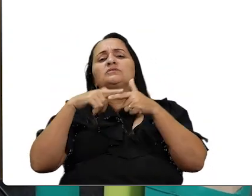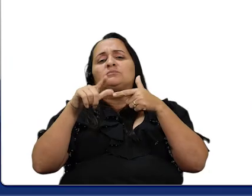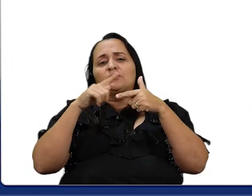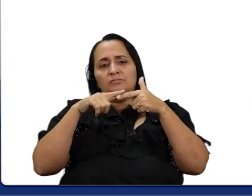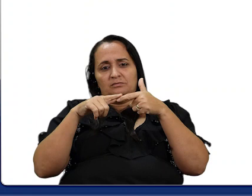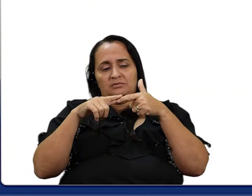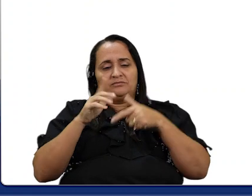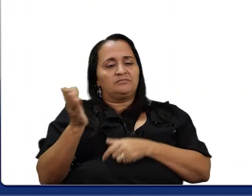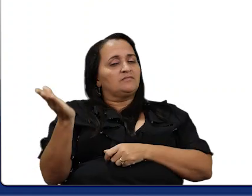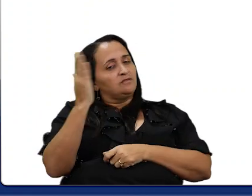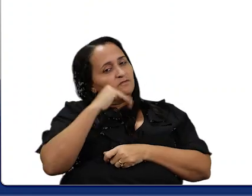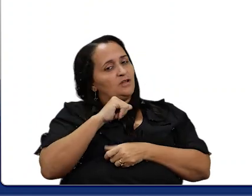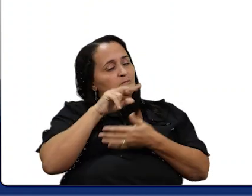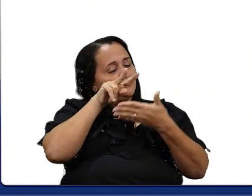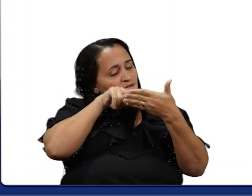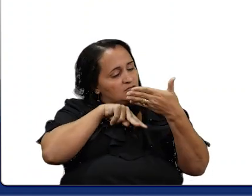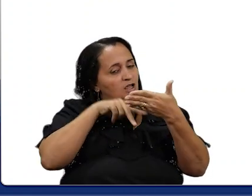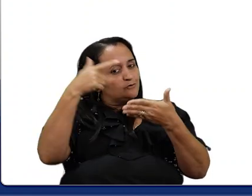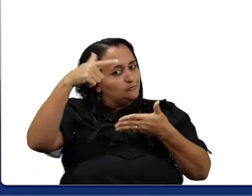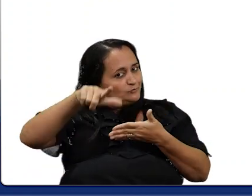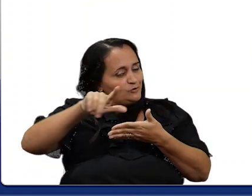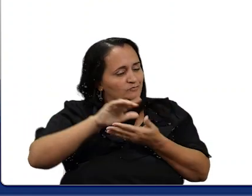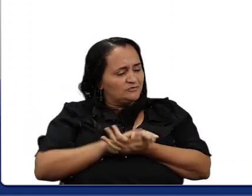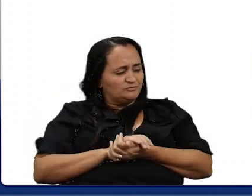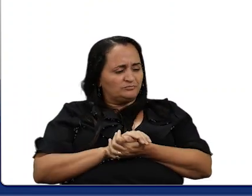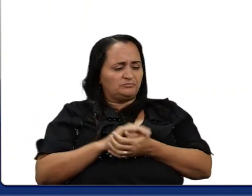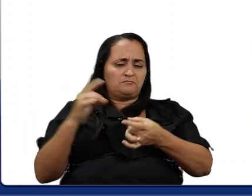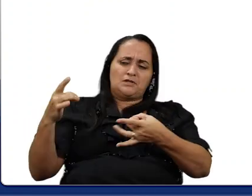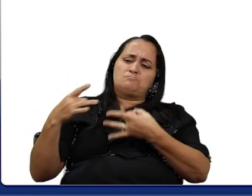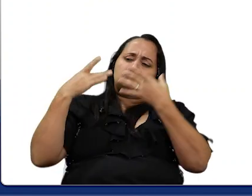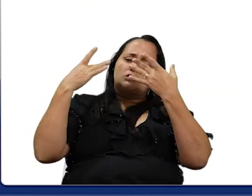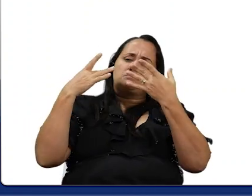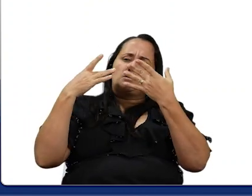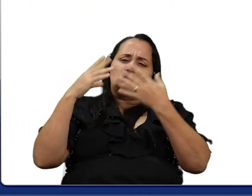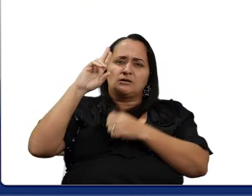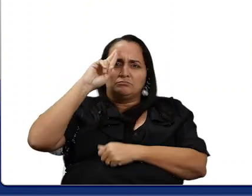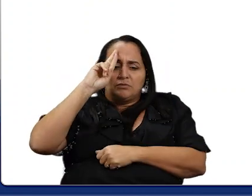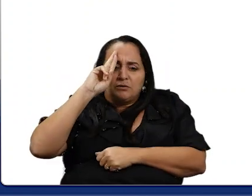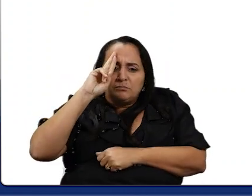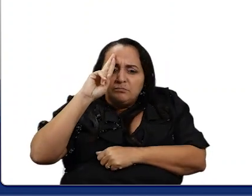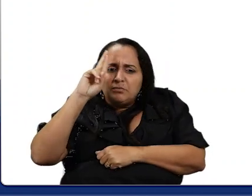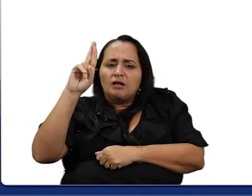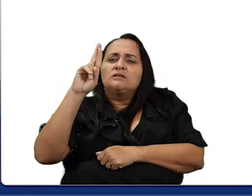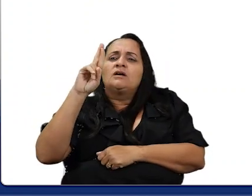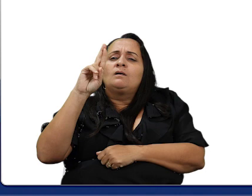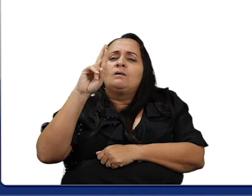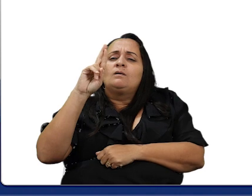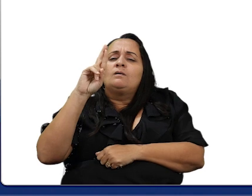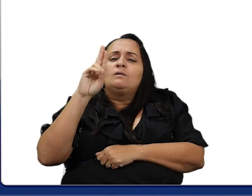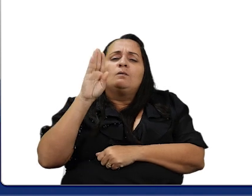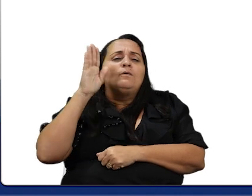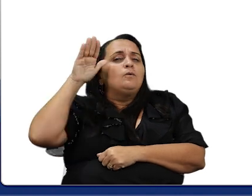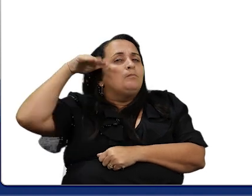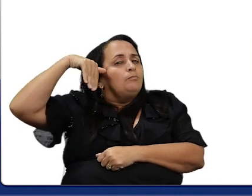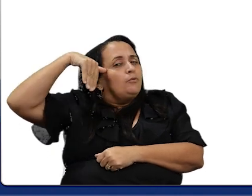lá para o texto? Dispensado pelo patrão, o burrinho foi à cidade de